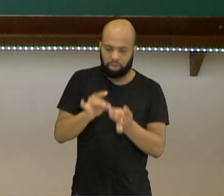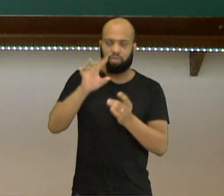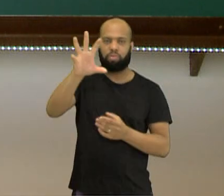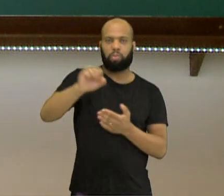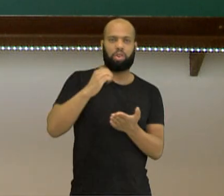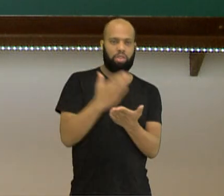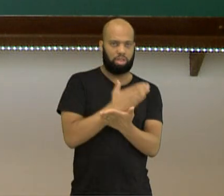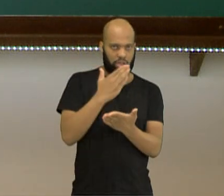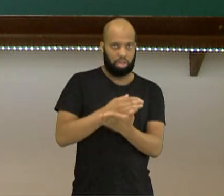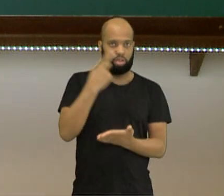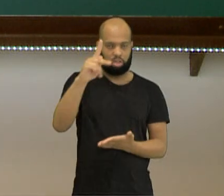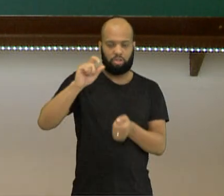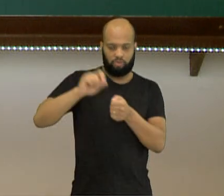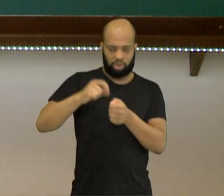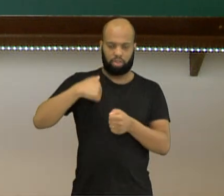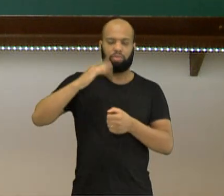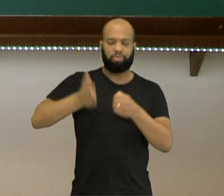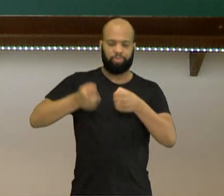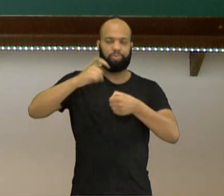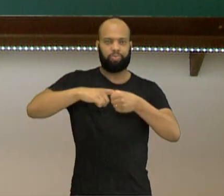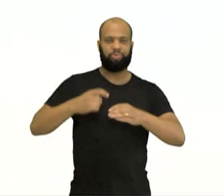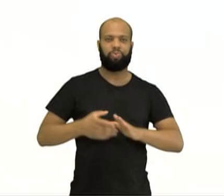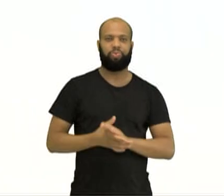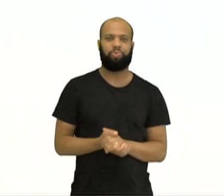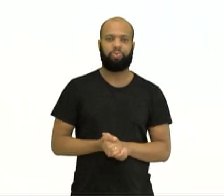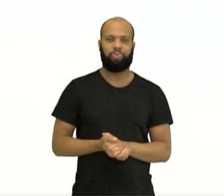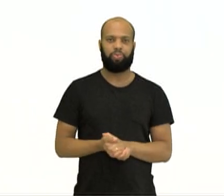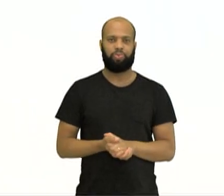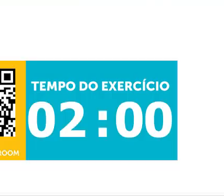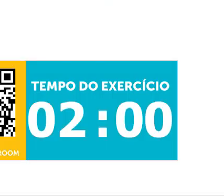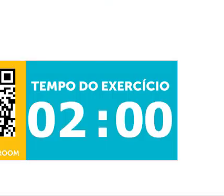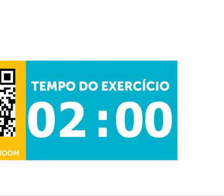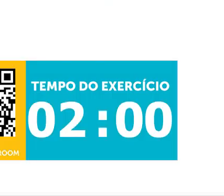caderninho, fica aí, eu fico aqui e vai lá!